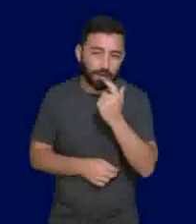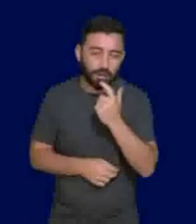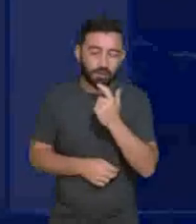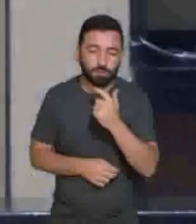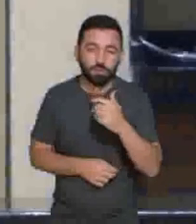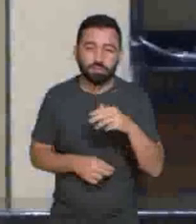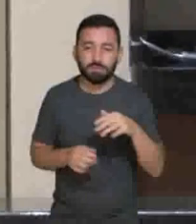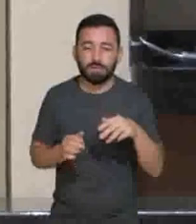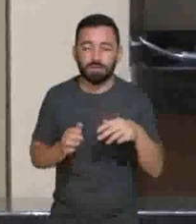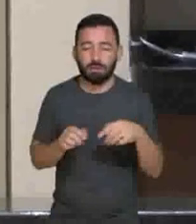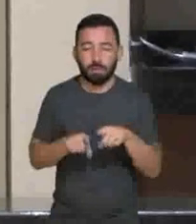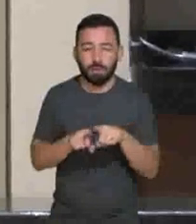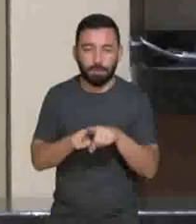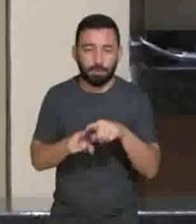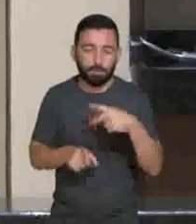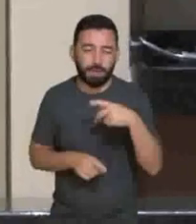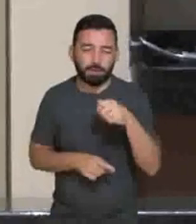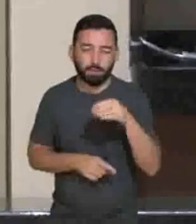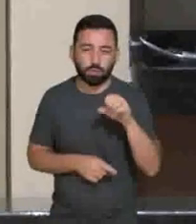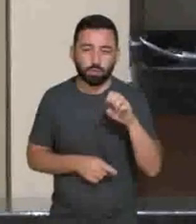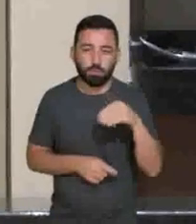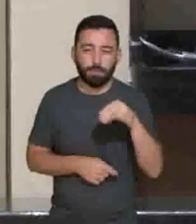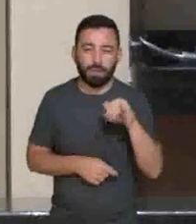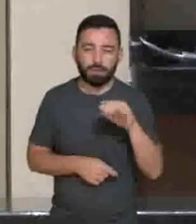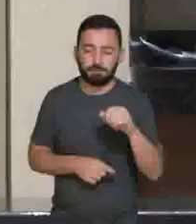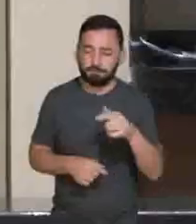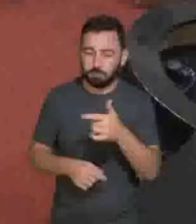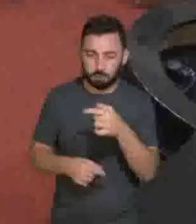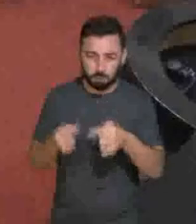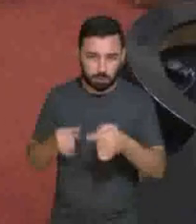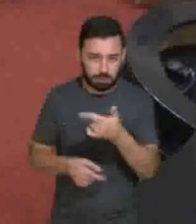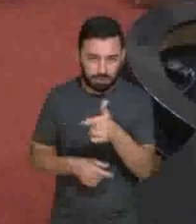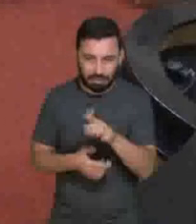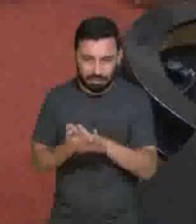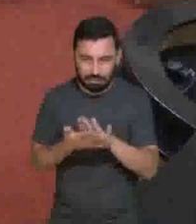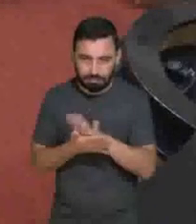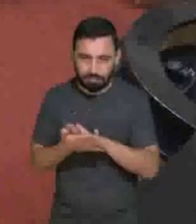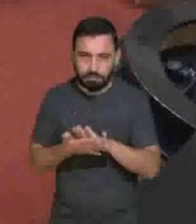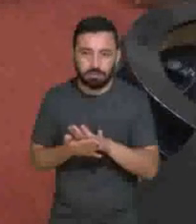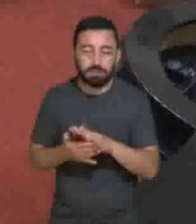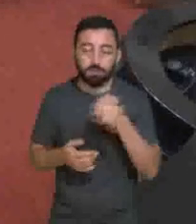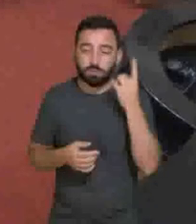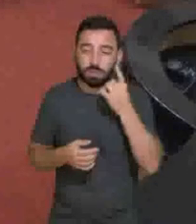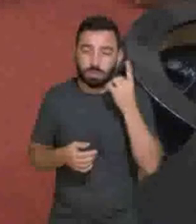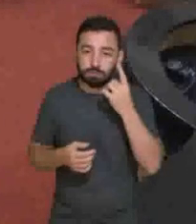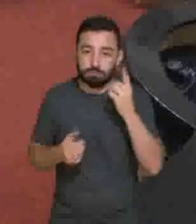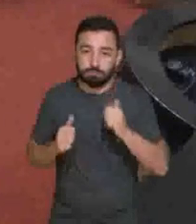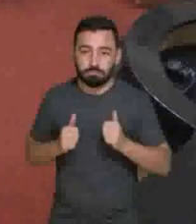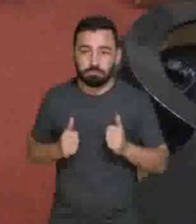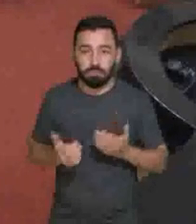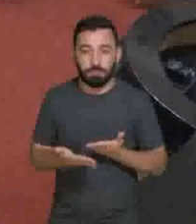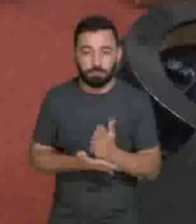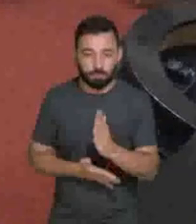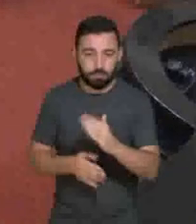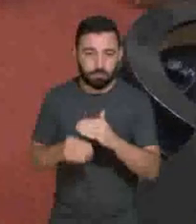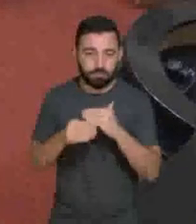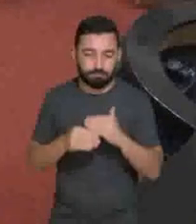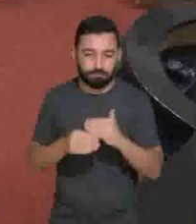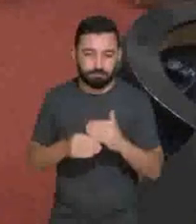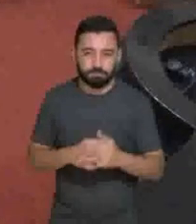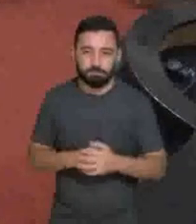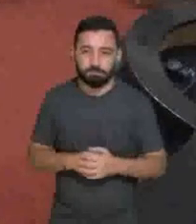Passos Maia, em discussão. Não havendo quem queira discutir, em votação. Deputados que aprovam, permaneçam como se encontram. Aprovado